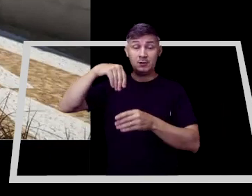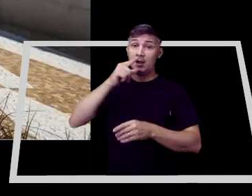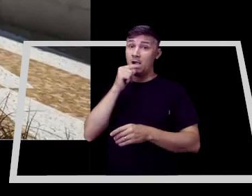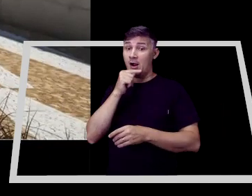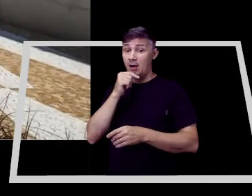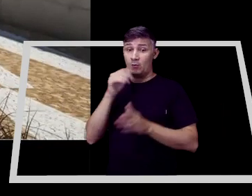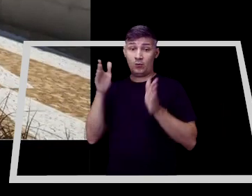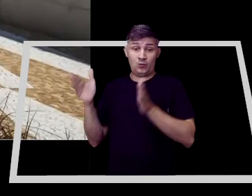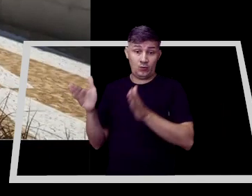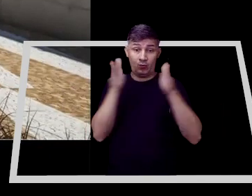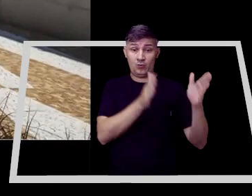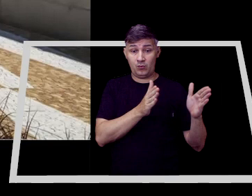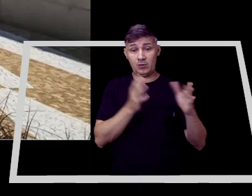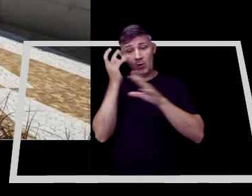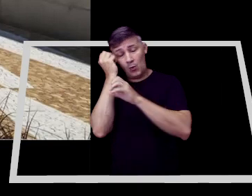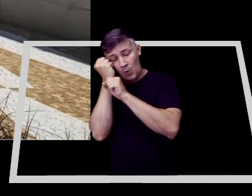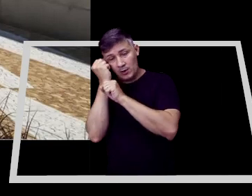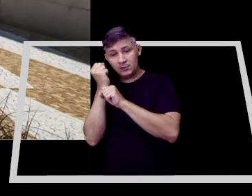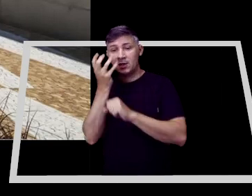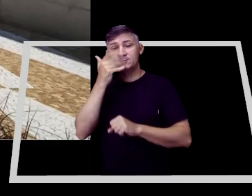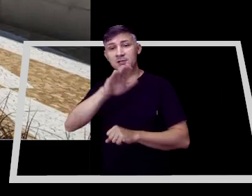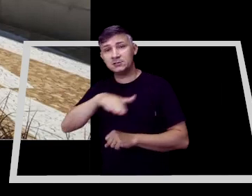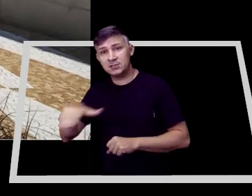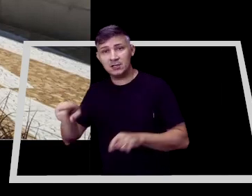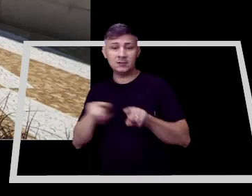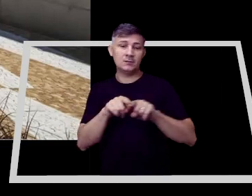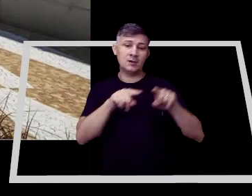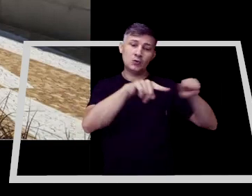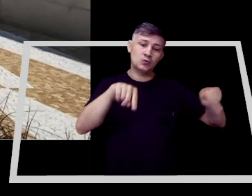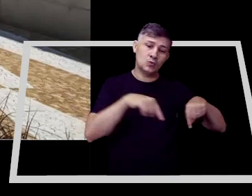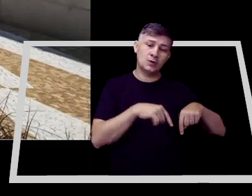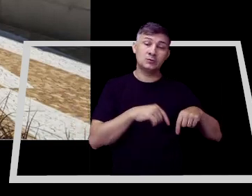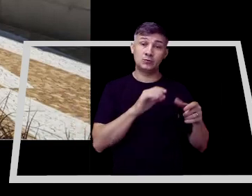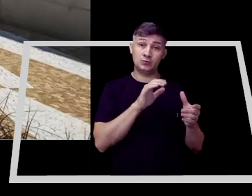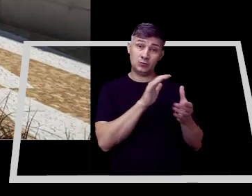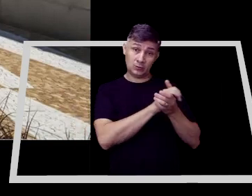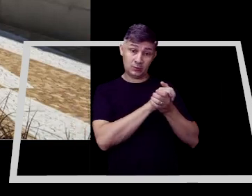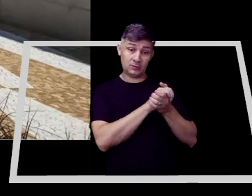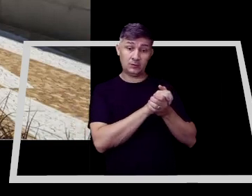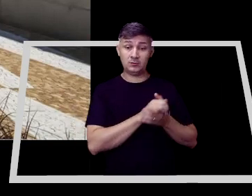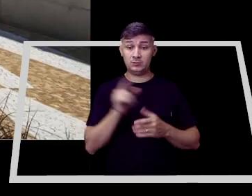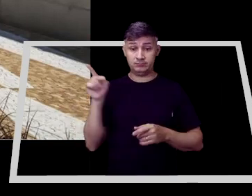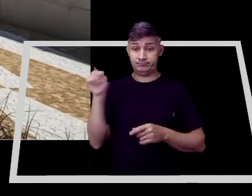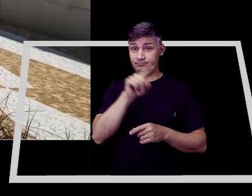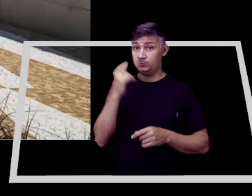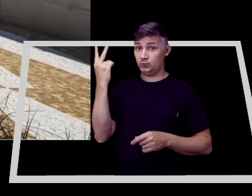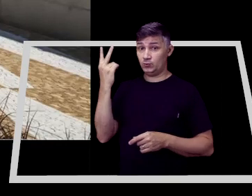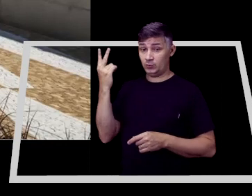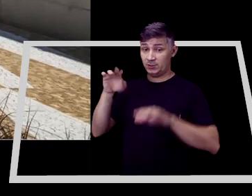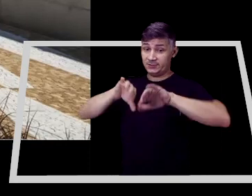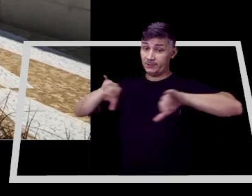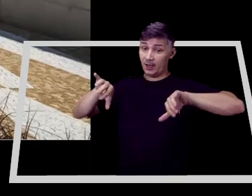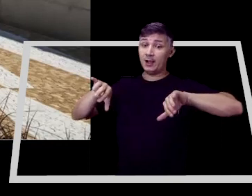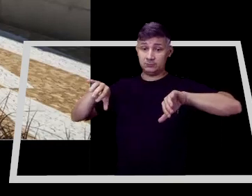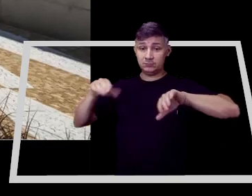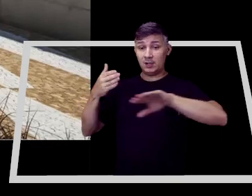quartos, né, o quarto das crianças e o quarto do casal, que são esses blocos independentes com